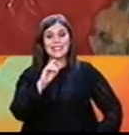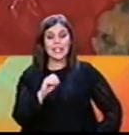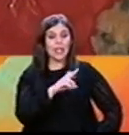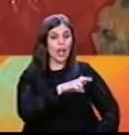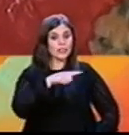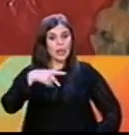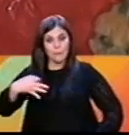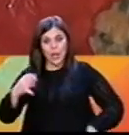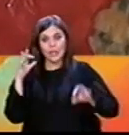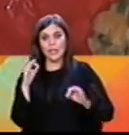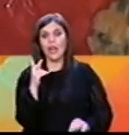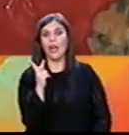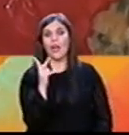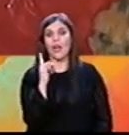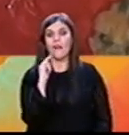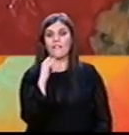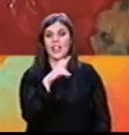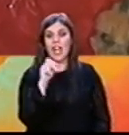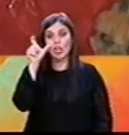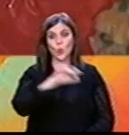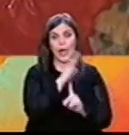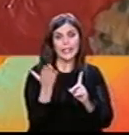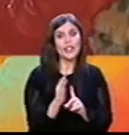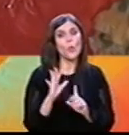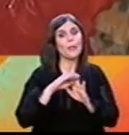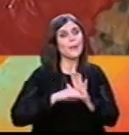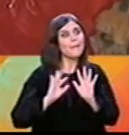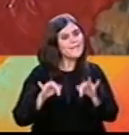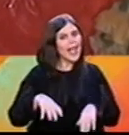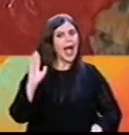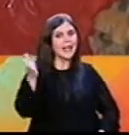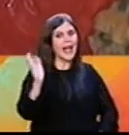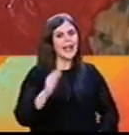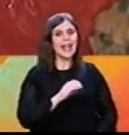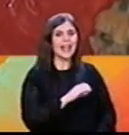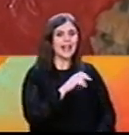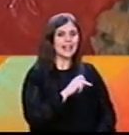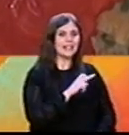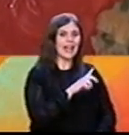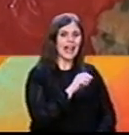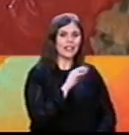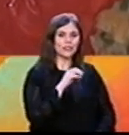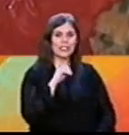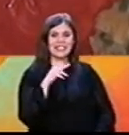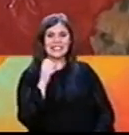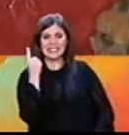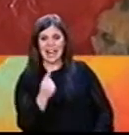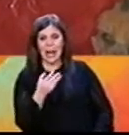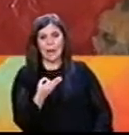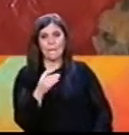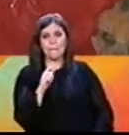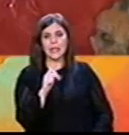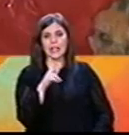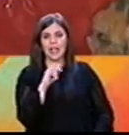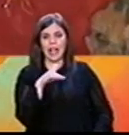Por favor, Vieira, vais ao castigo quando isto acabar. Ai, que o Carlos Chapreira não te perdoa. A massa